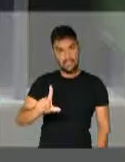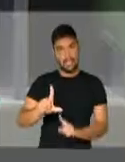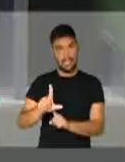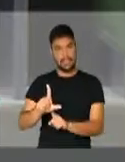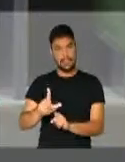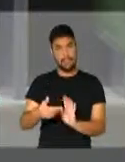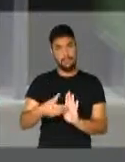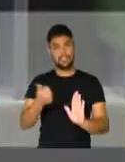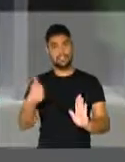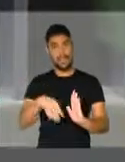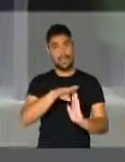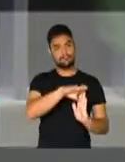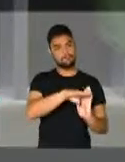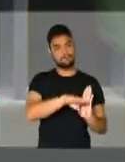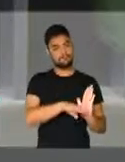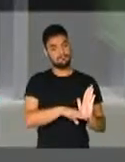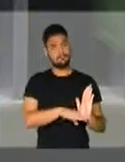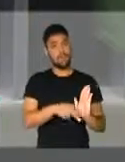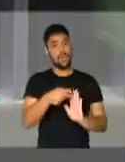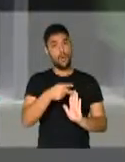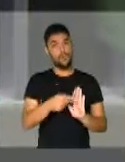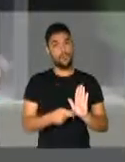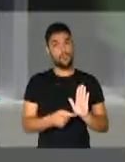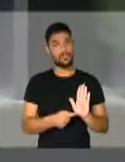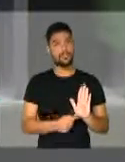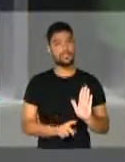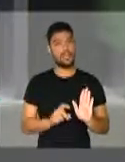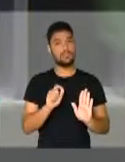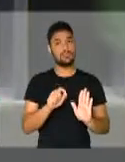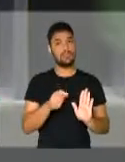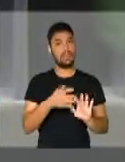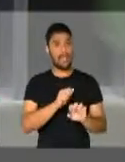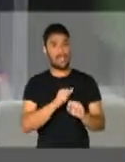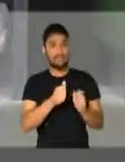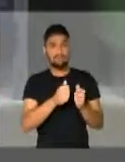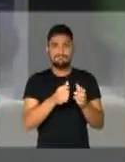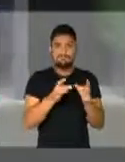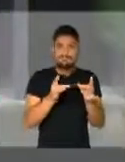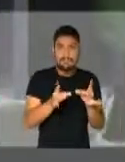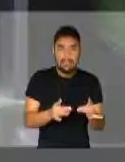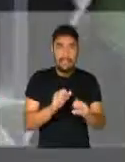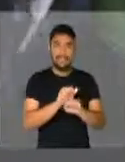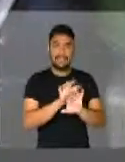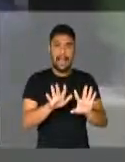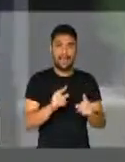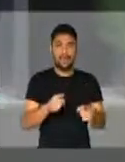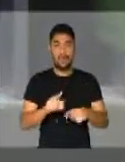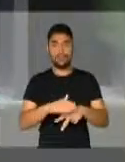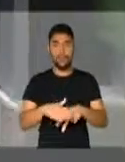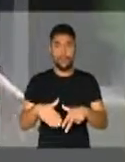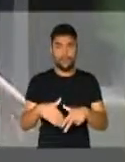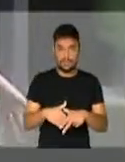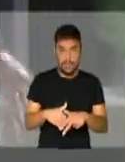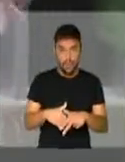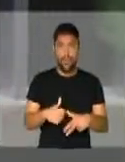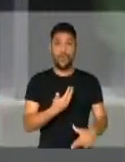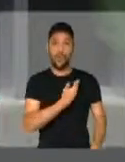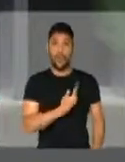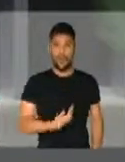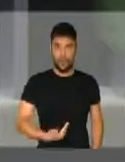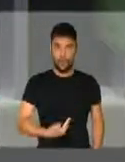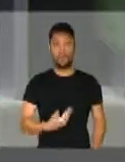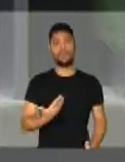para retirar de pauta um projeto que busca transparência, combate à corrupção, o